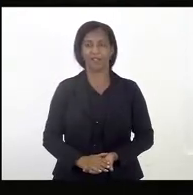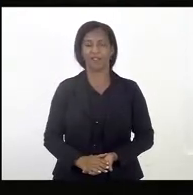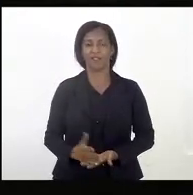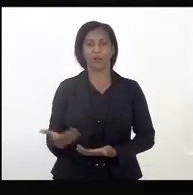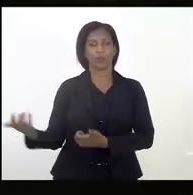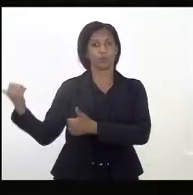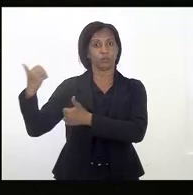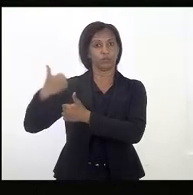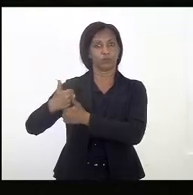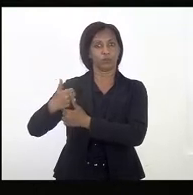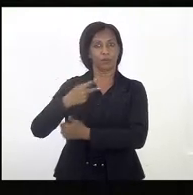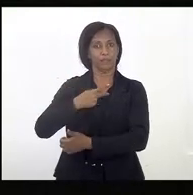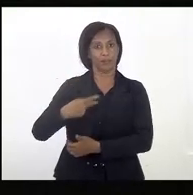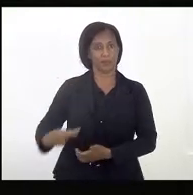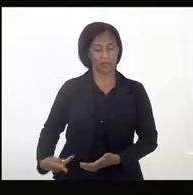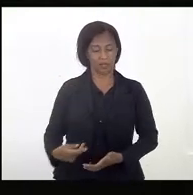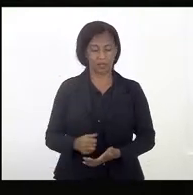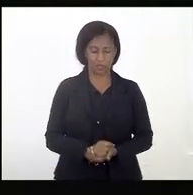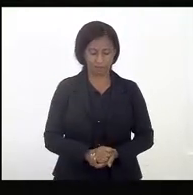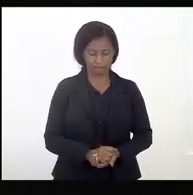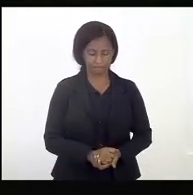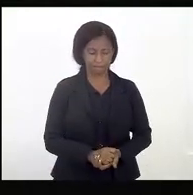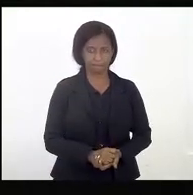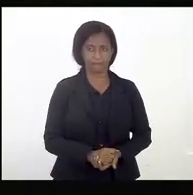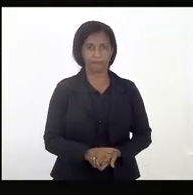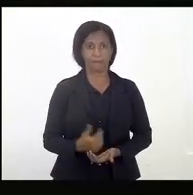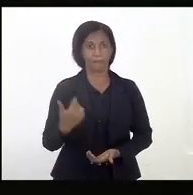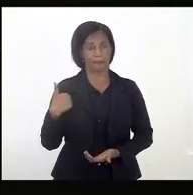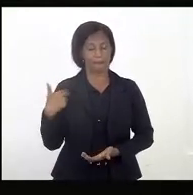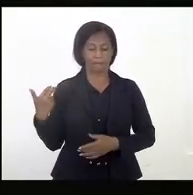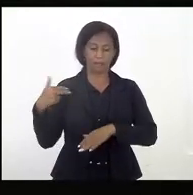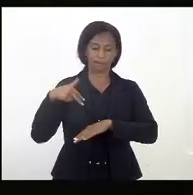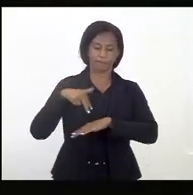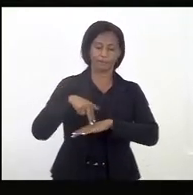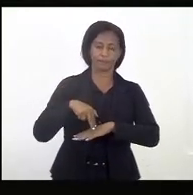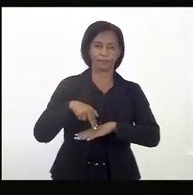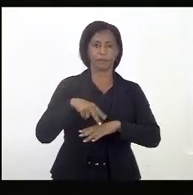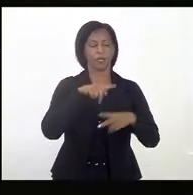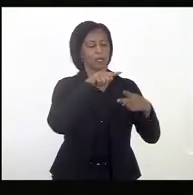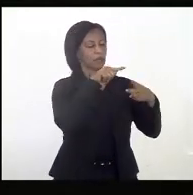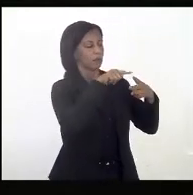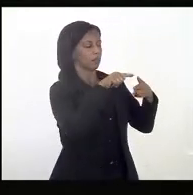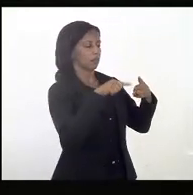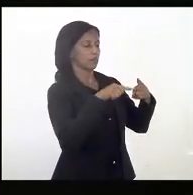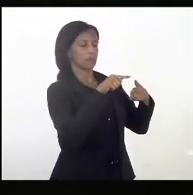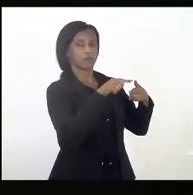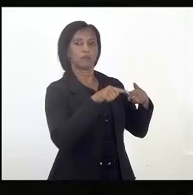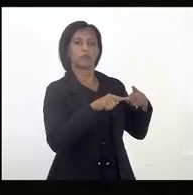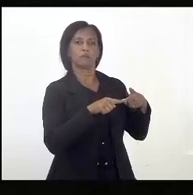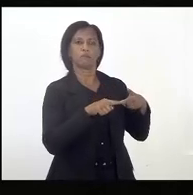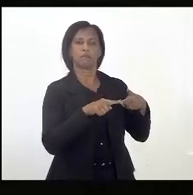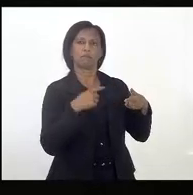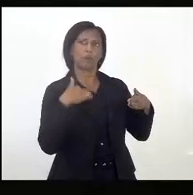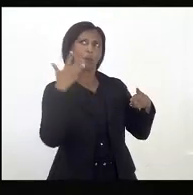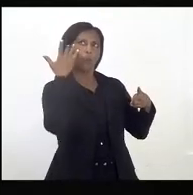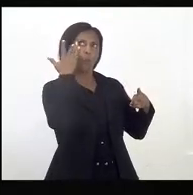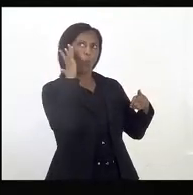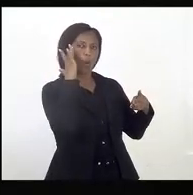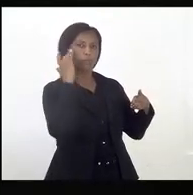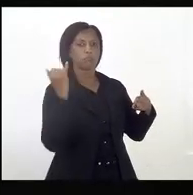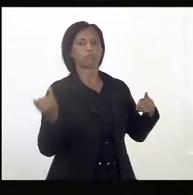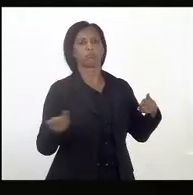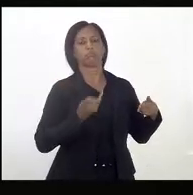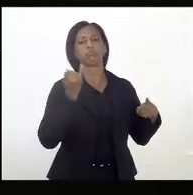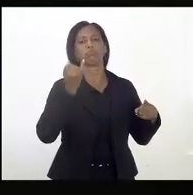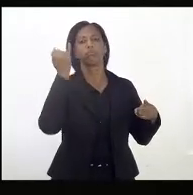sessão nesse momento eu quero aqui trazer há dois pontos que julgo de extrema